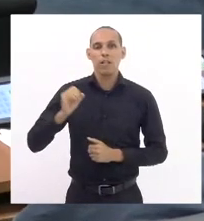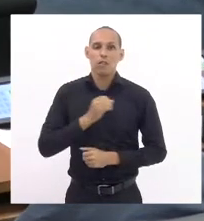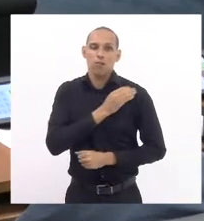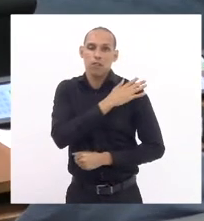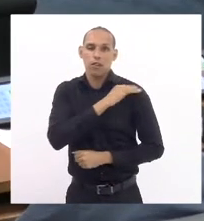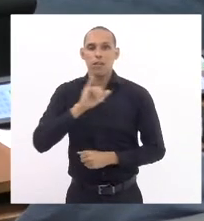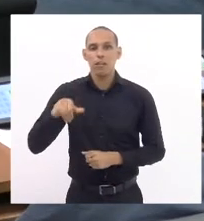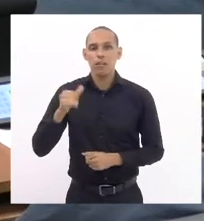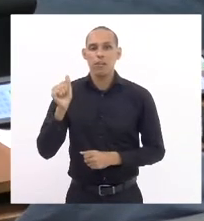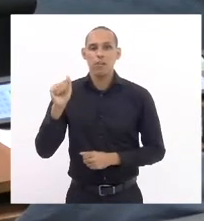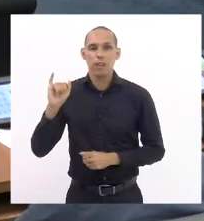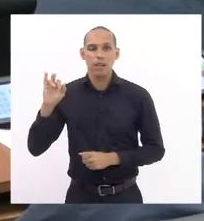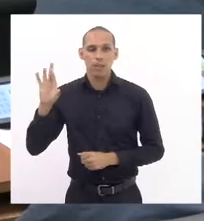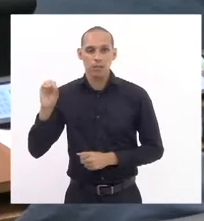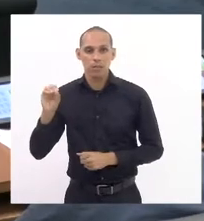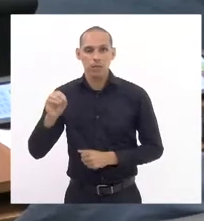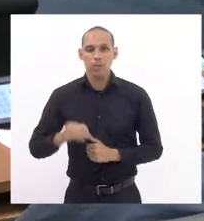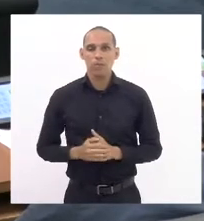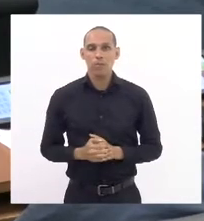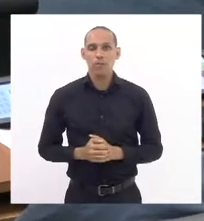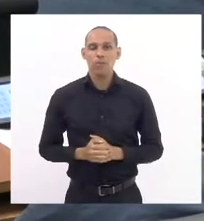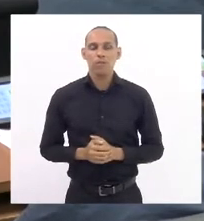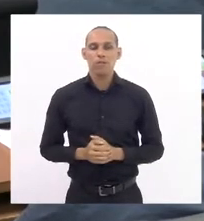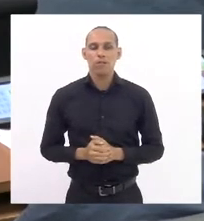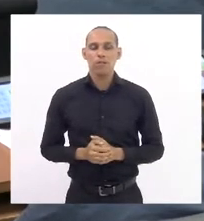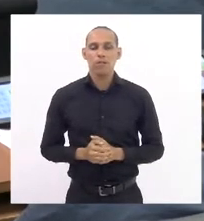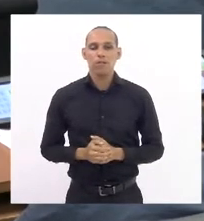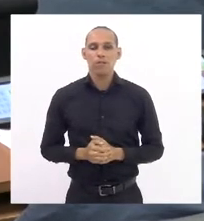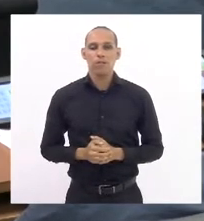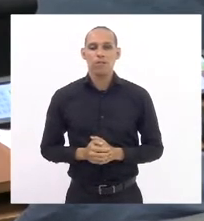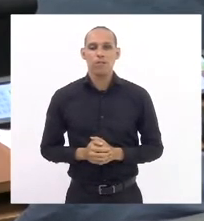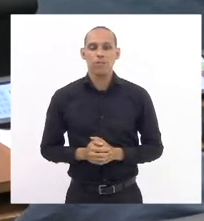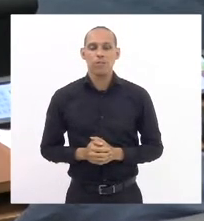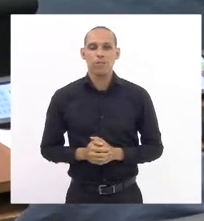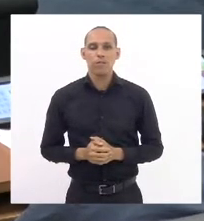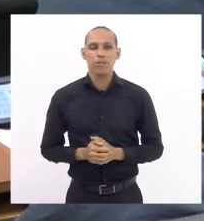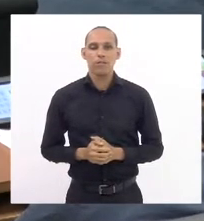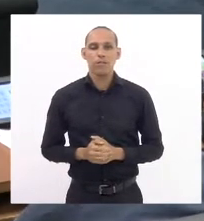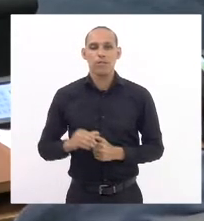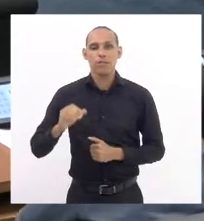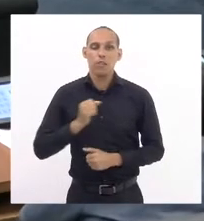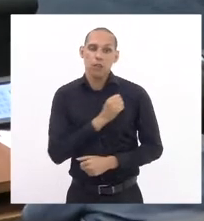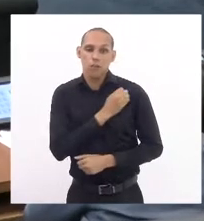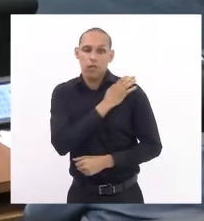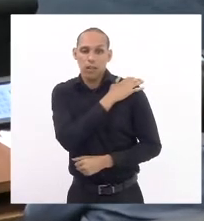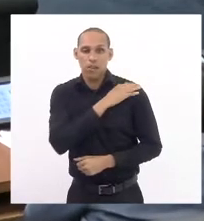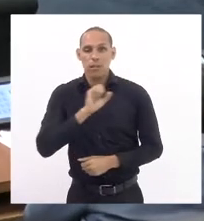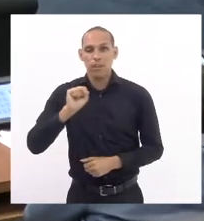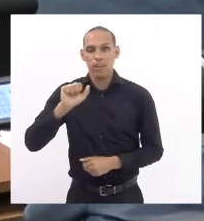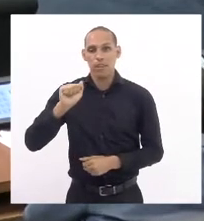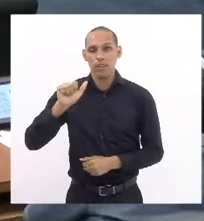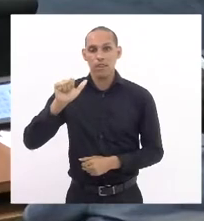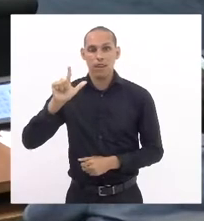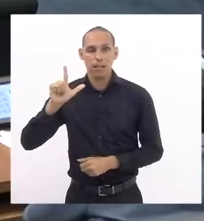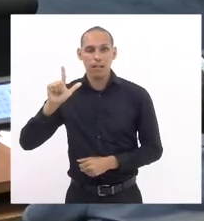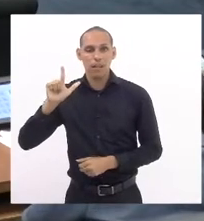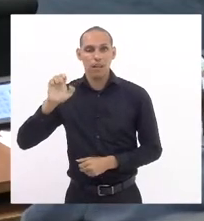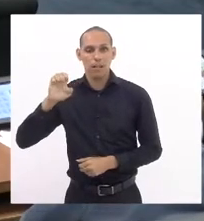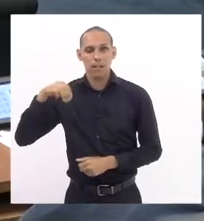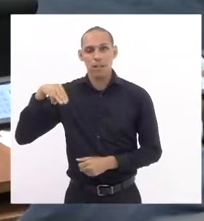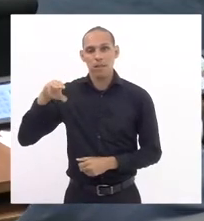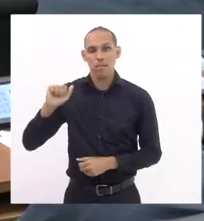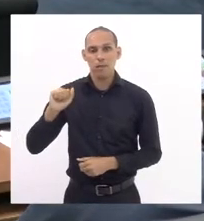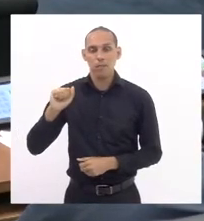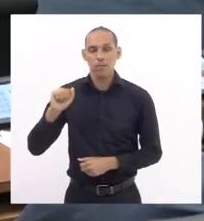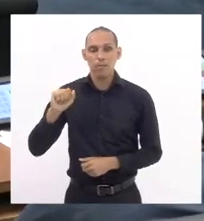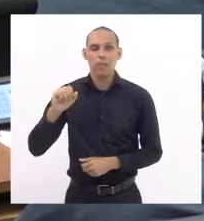Jairo, deputado Coronel Jairo, deputado Coronel Salema, deputado Coronel Salema,